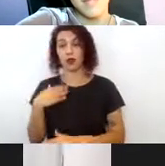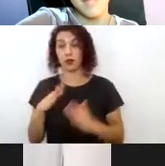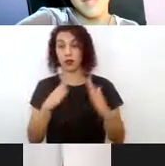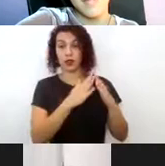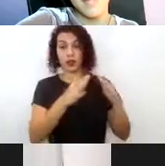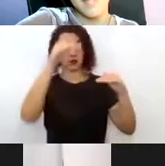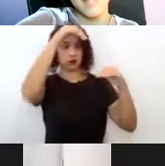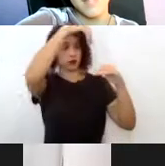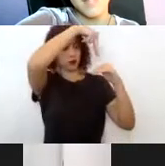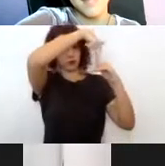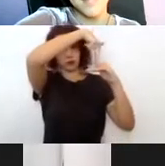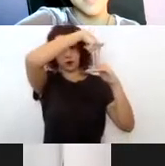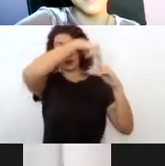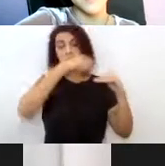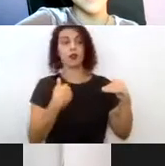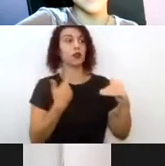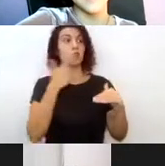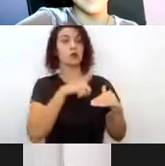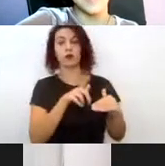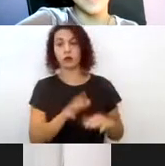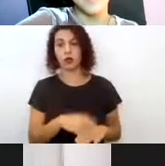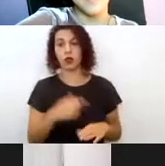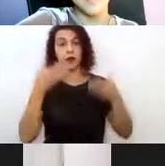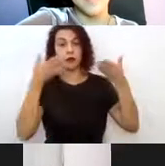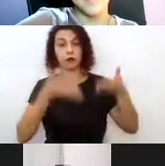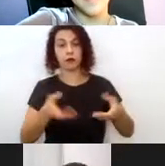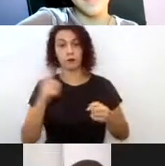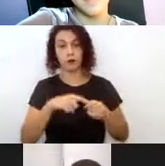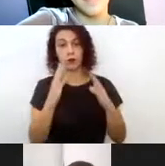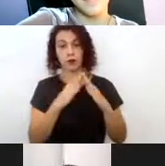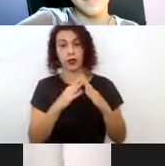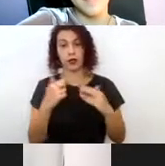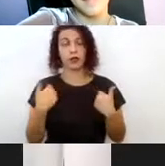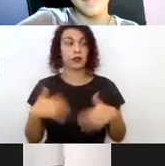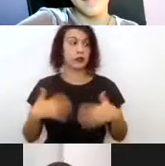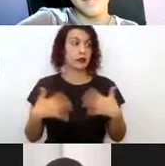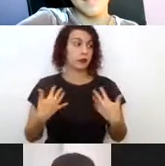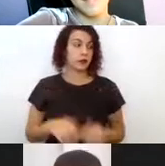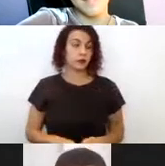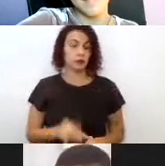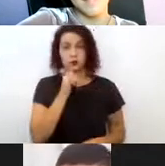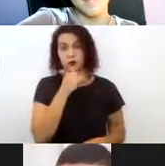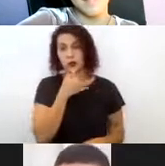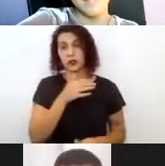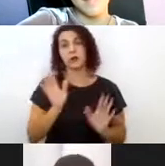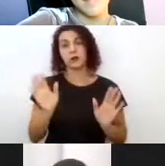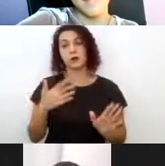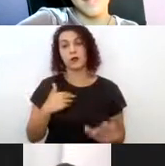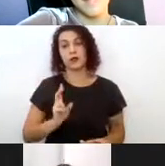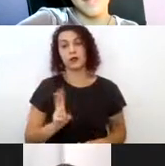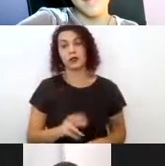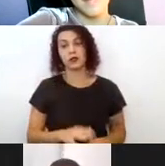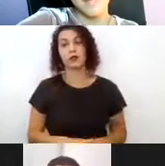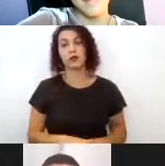deve dizer que eu não consigo alcançar e não chegou ainda em casa e eu tô bem abalado ainda vai vamos lá mas me